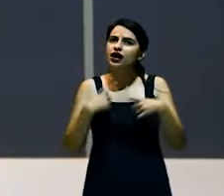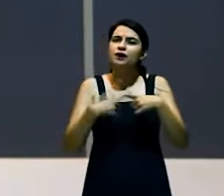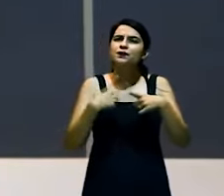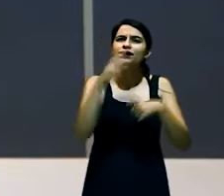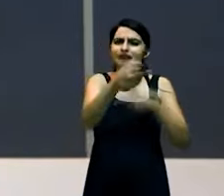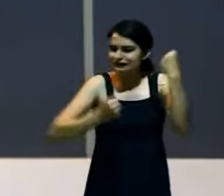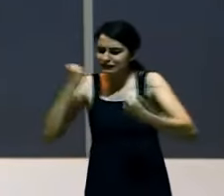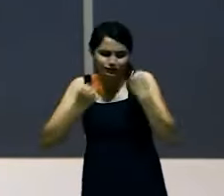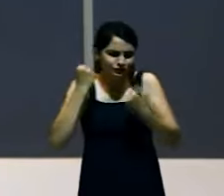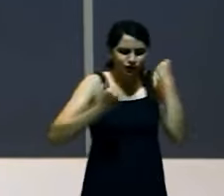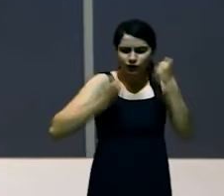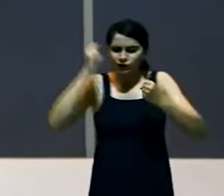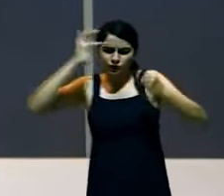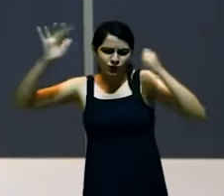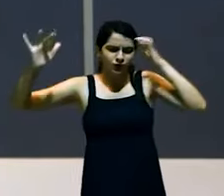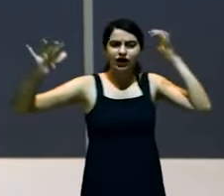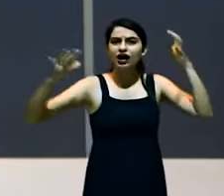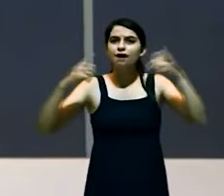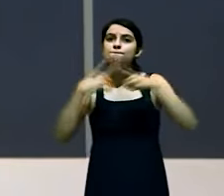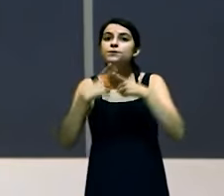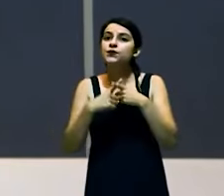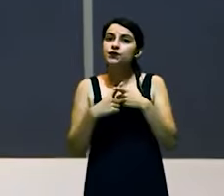corre-corre? Por que essa mente perturbada?